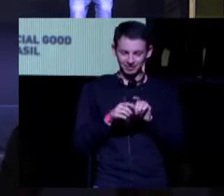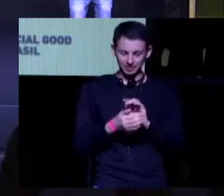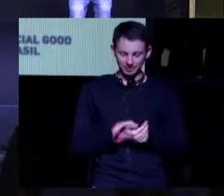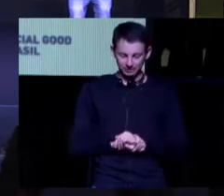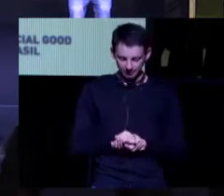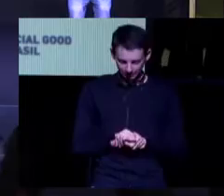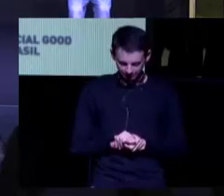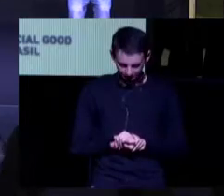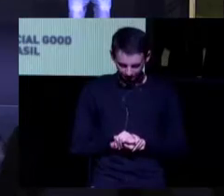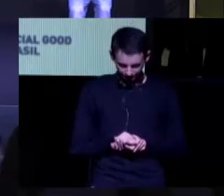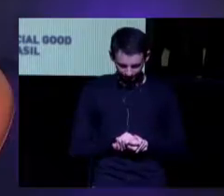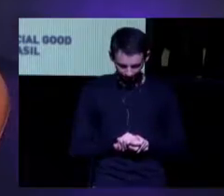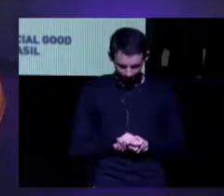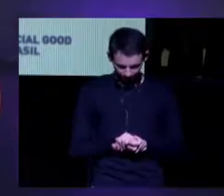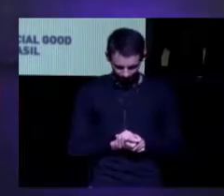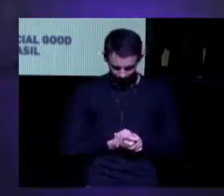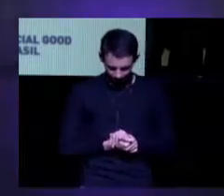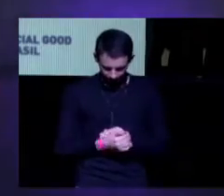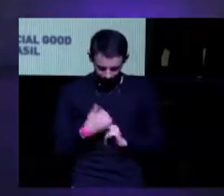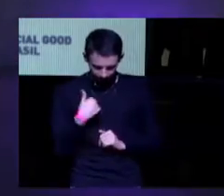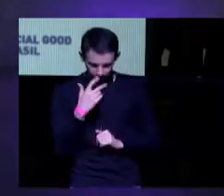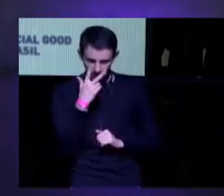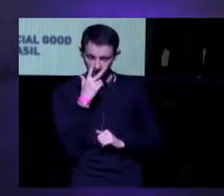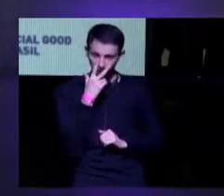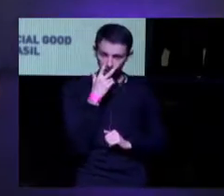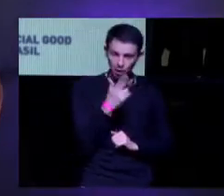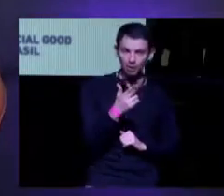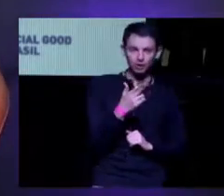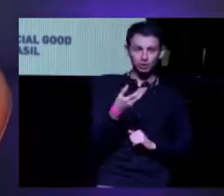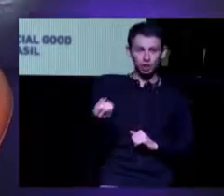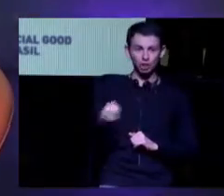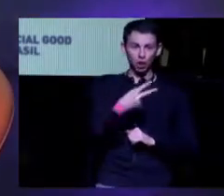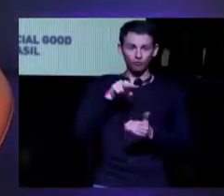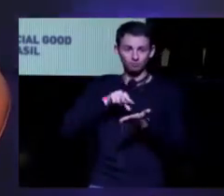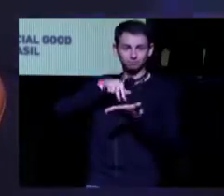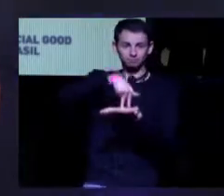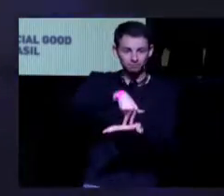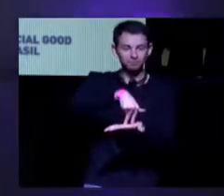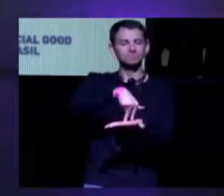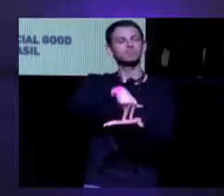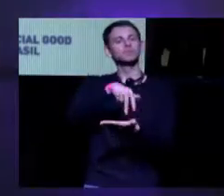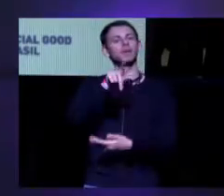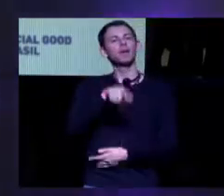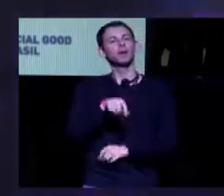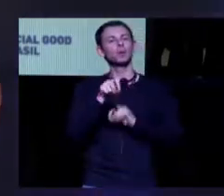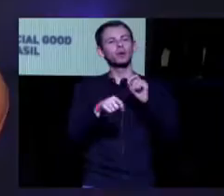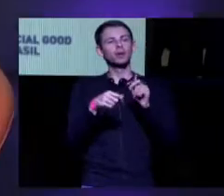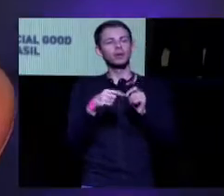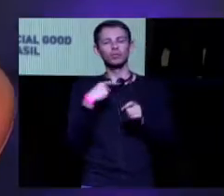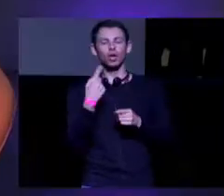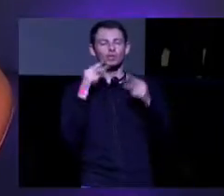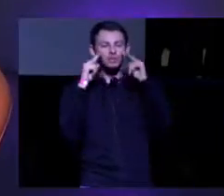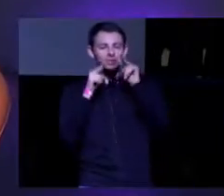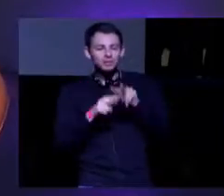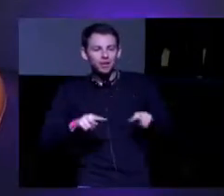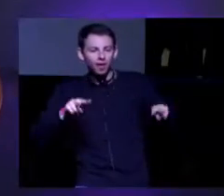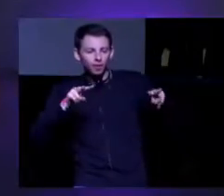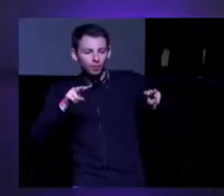falaram, eu acho que a questão dos novos protagonistas é muito da nossa visão, como nós enxergamos